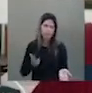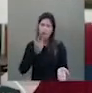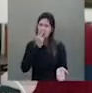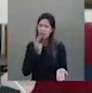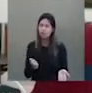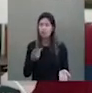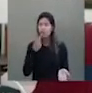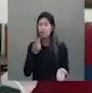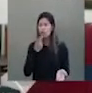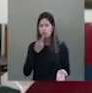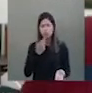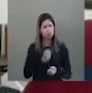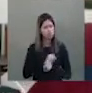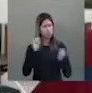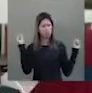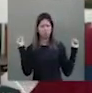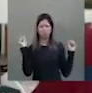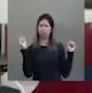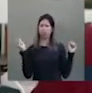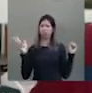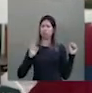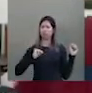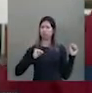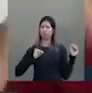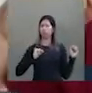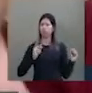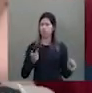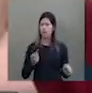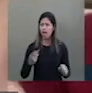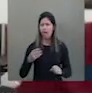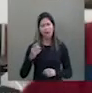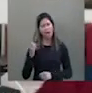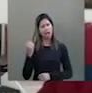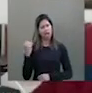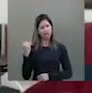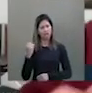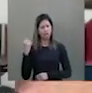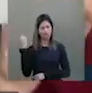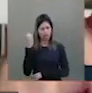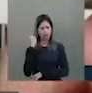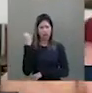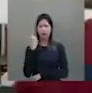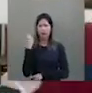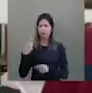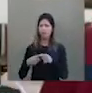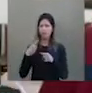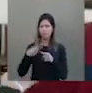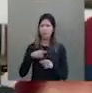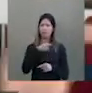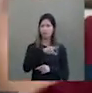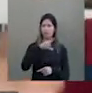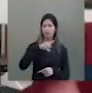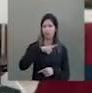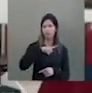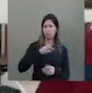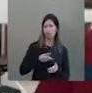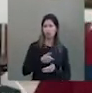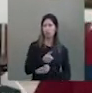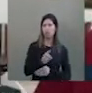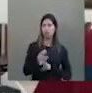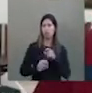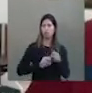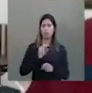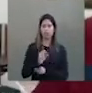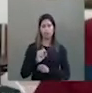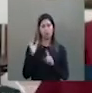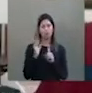é grave, isto é urgente, e isto inclusive é letal, porque ali há ameaças diretas, incitações